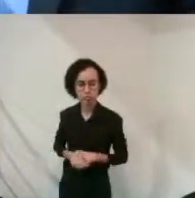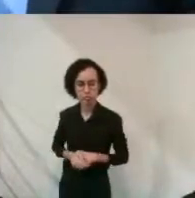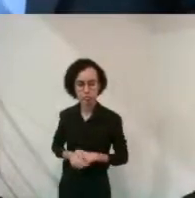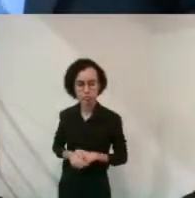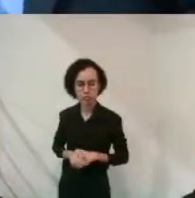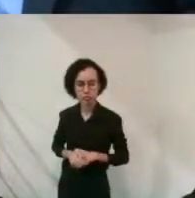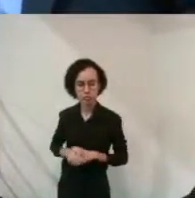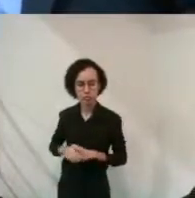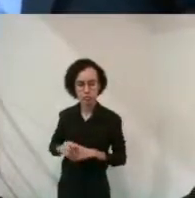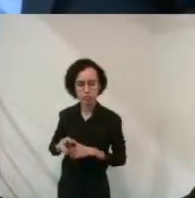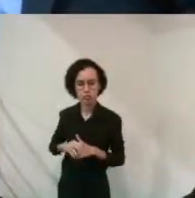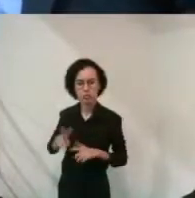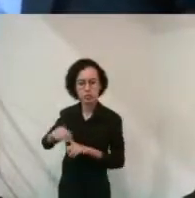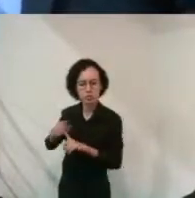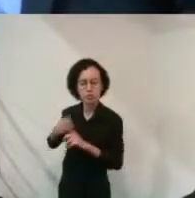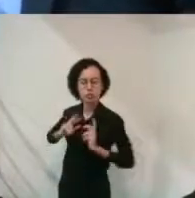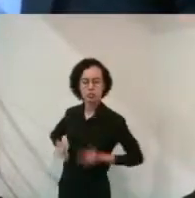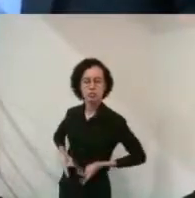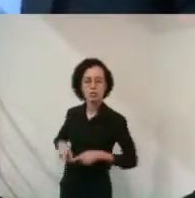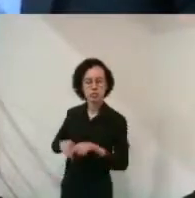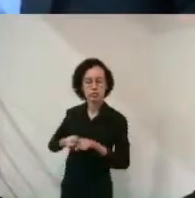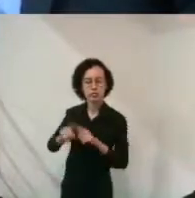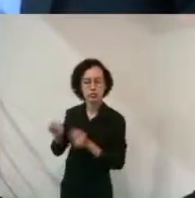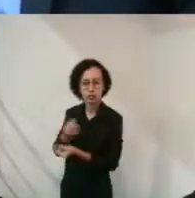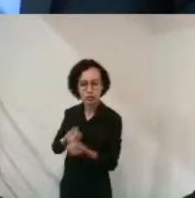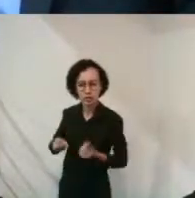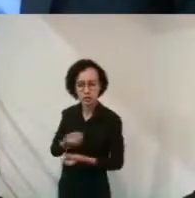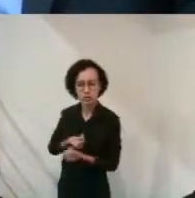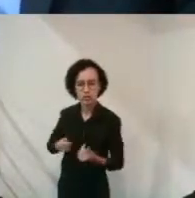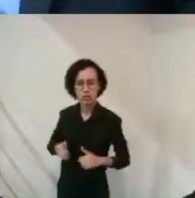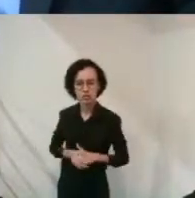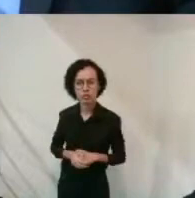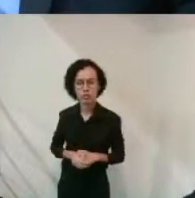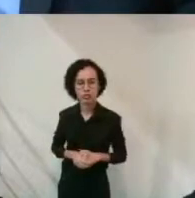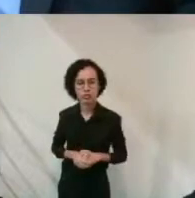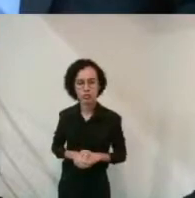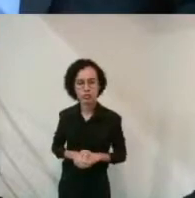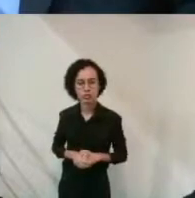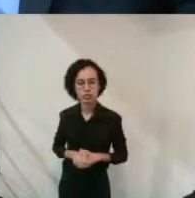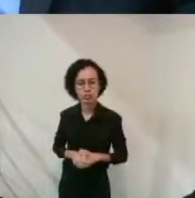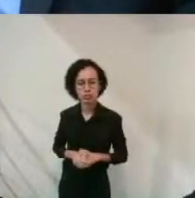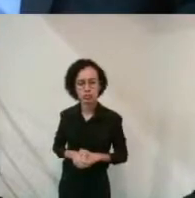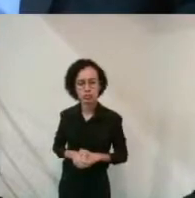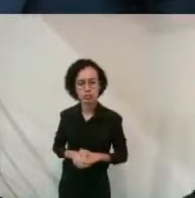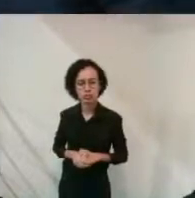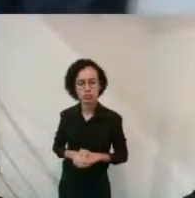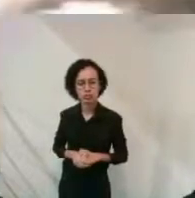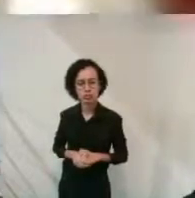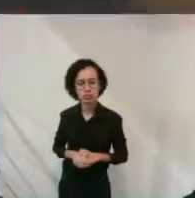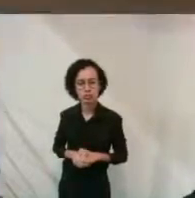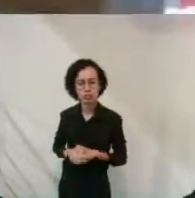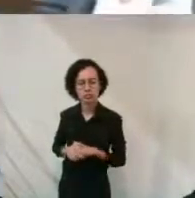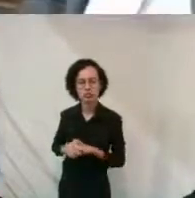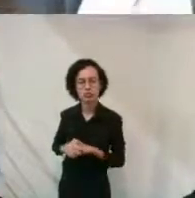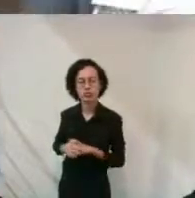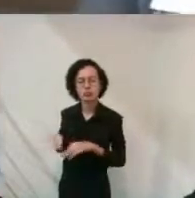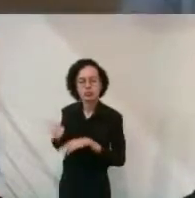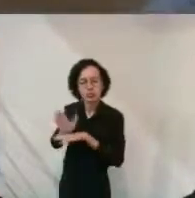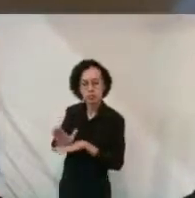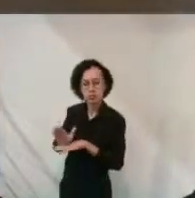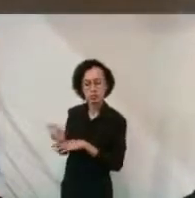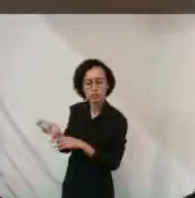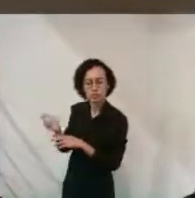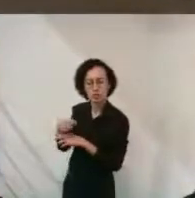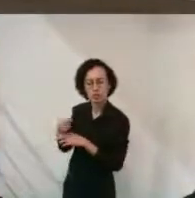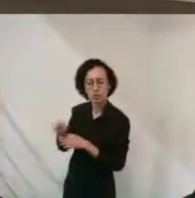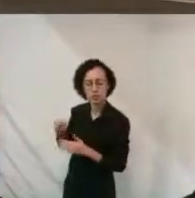humanos e financeiros. E também nós vamos ter muito ganho com a homogeneidade sobre os serviços prestados e a capacidade de